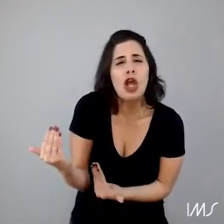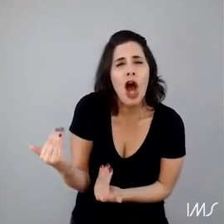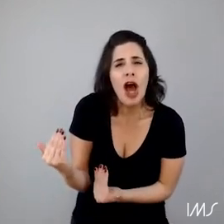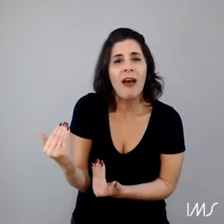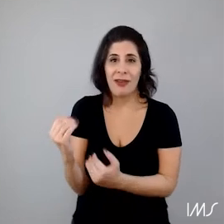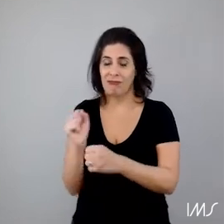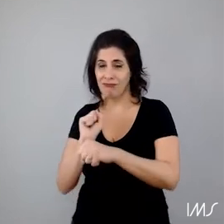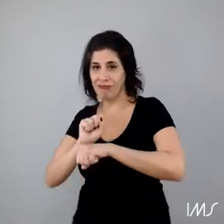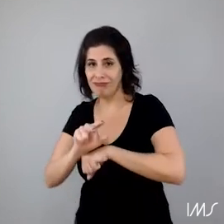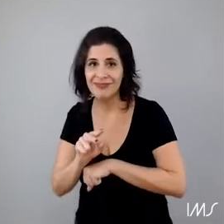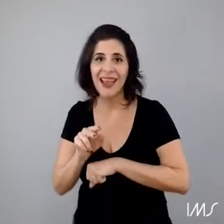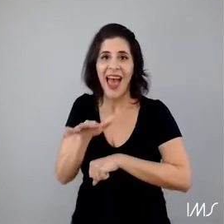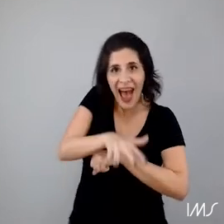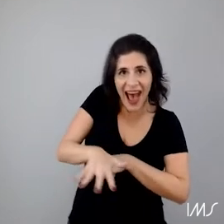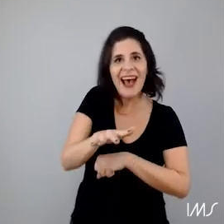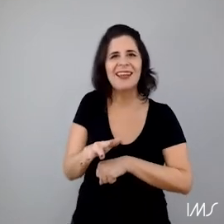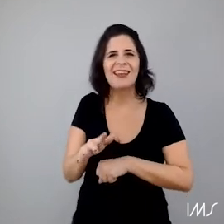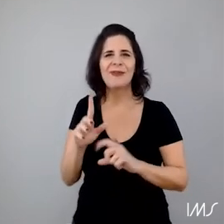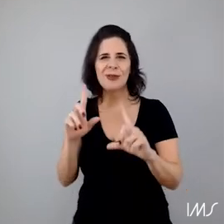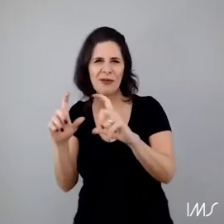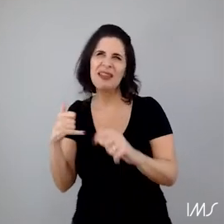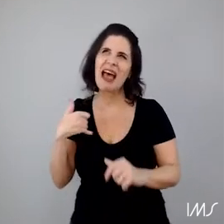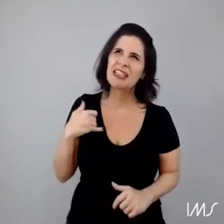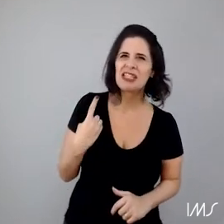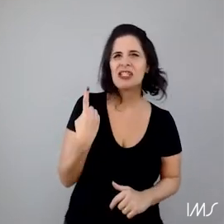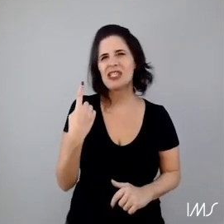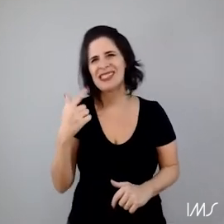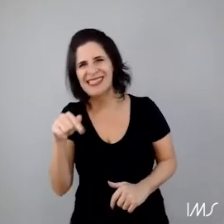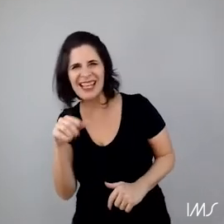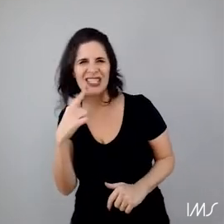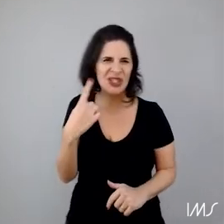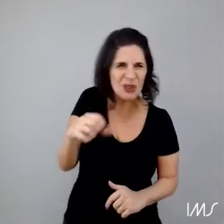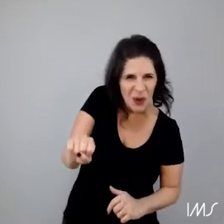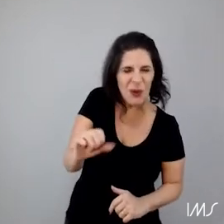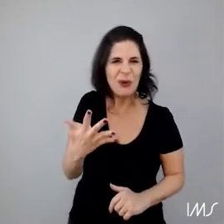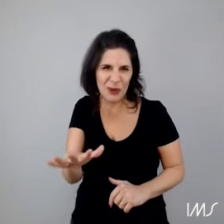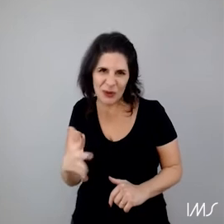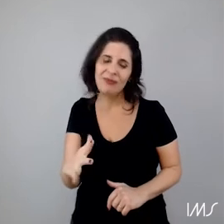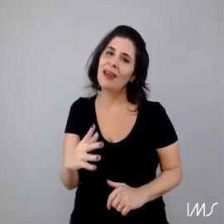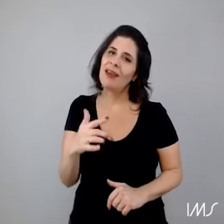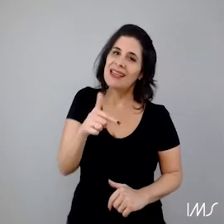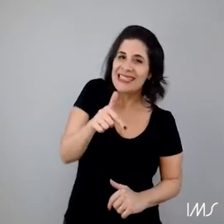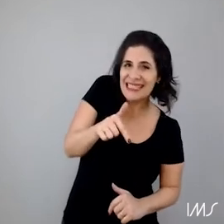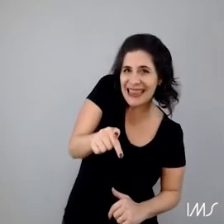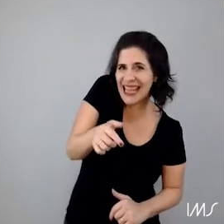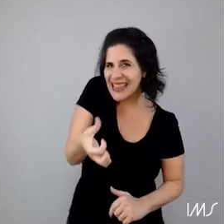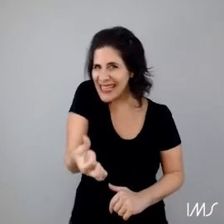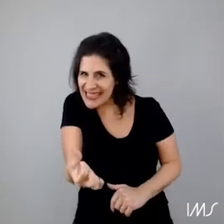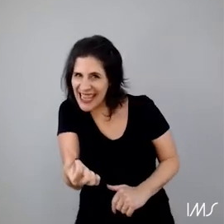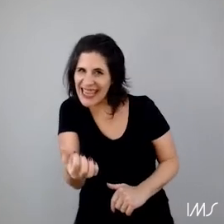no campo da fotografia em São Paulo, em 1976, ao ingressar na Universidade de São Paulo. E